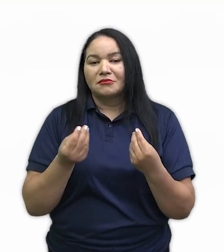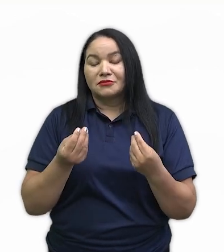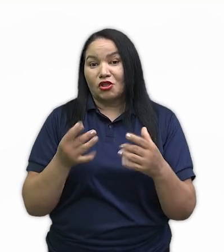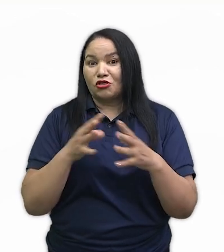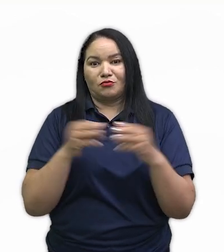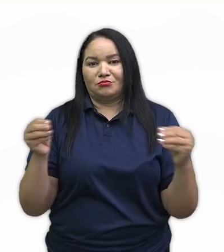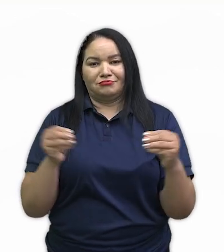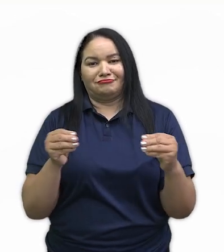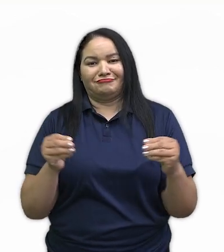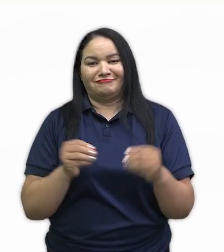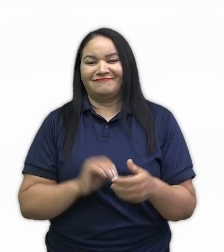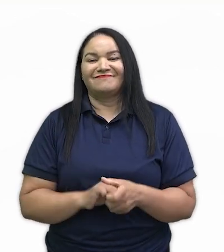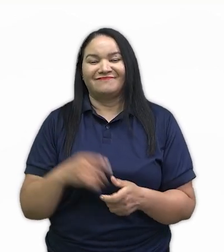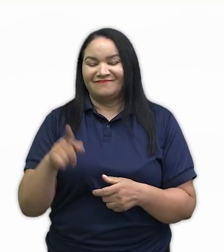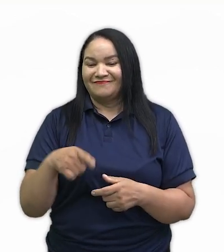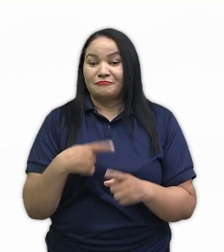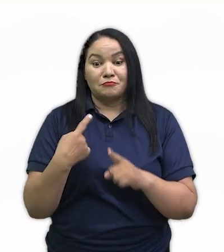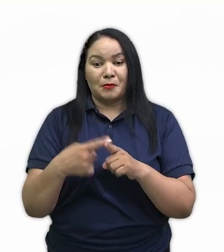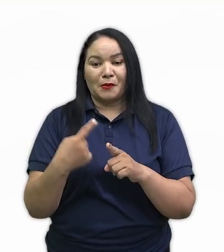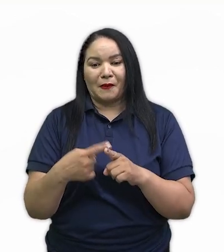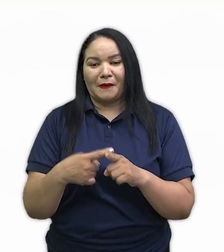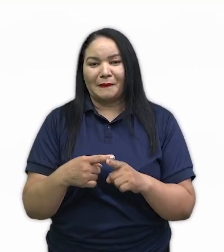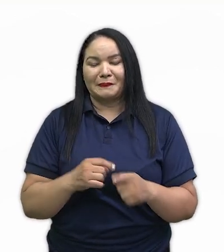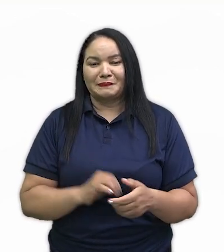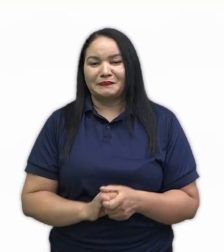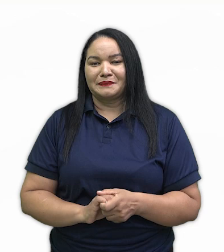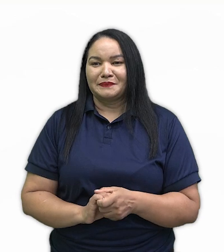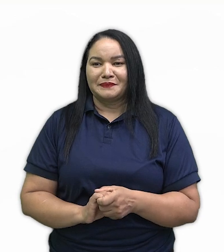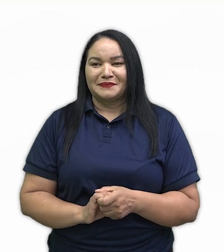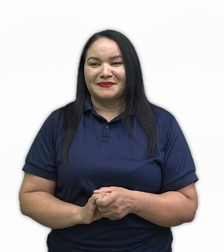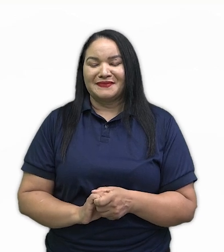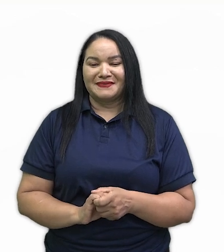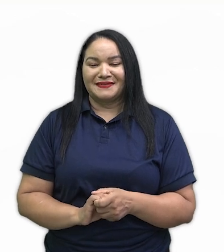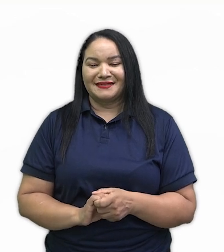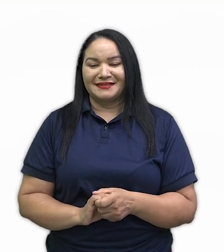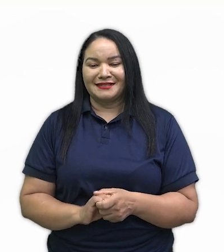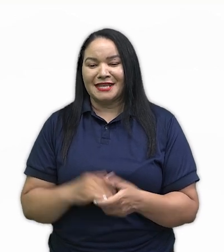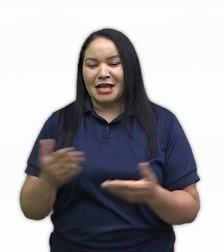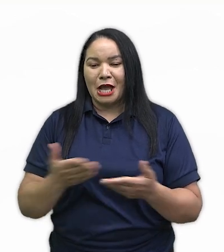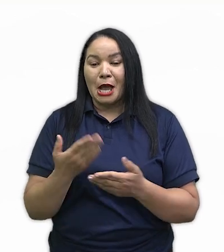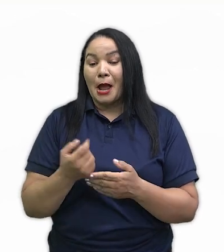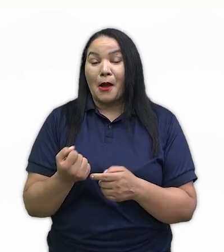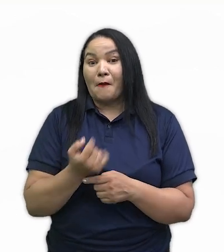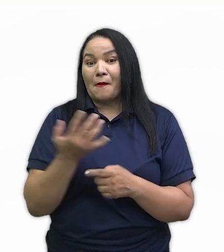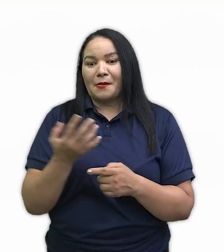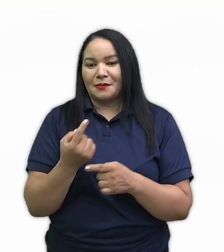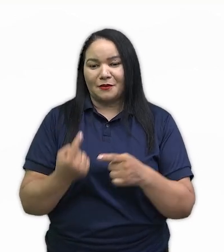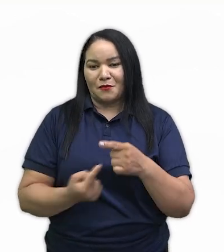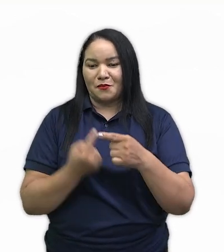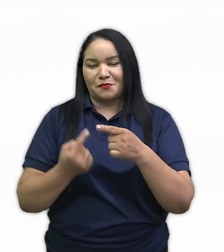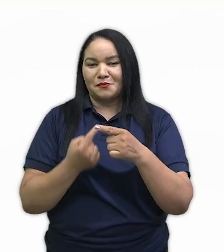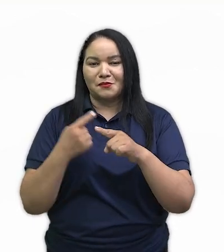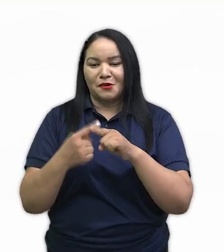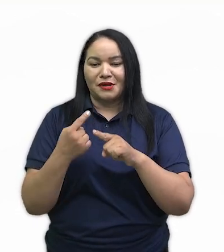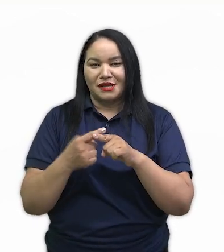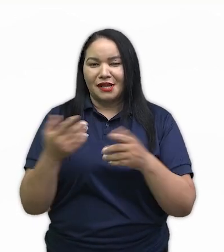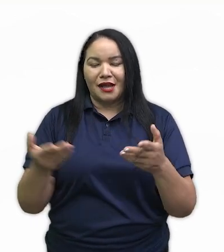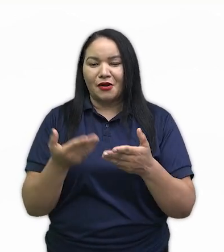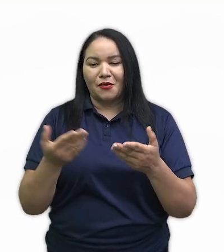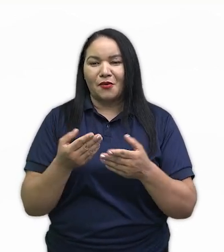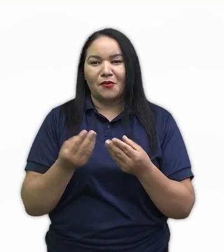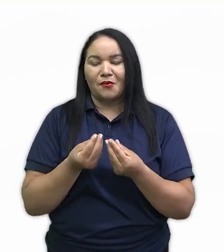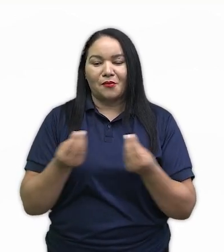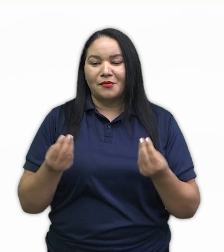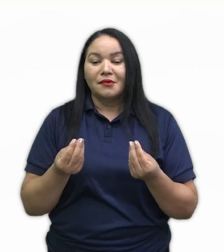pessoal. Por quê? Porque aqui na fração embaixo sobrou só o número 1. E toda vez que você